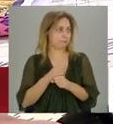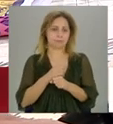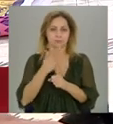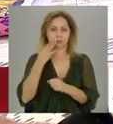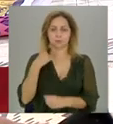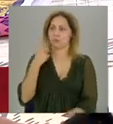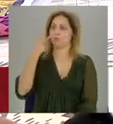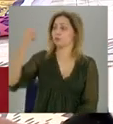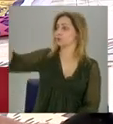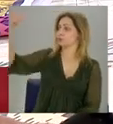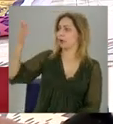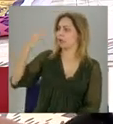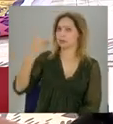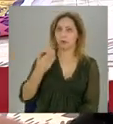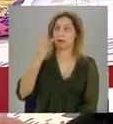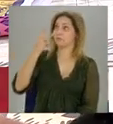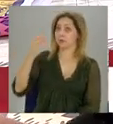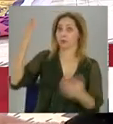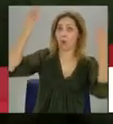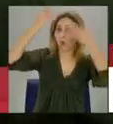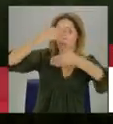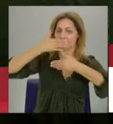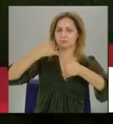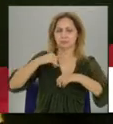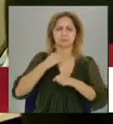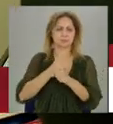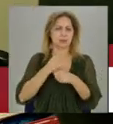e agora vimos já à noite, mas faz-se bem.